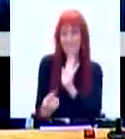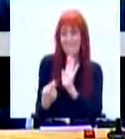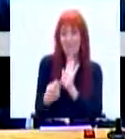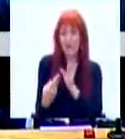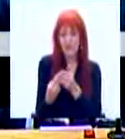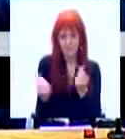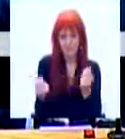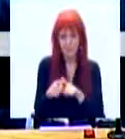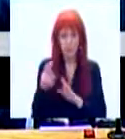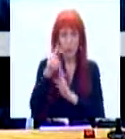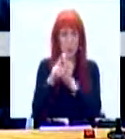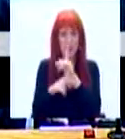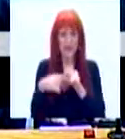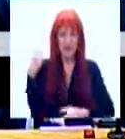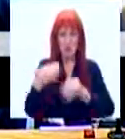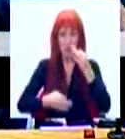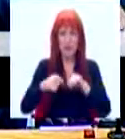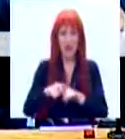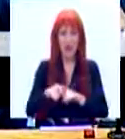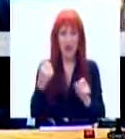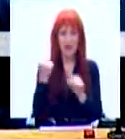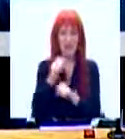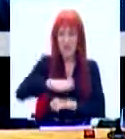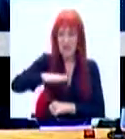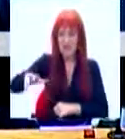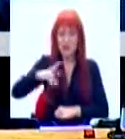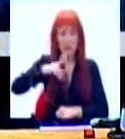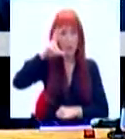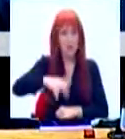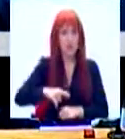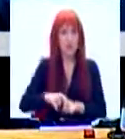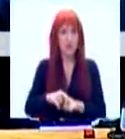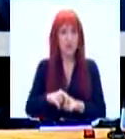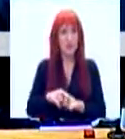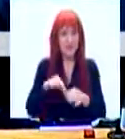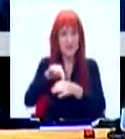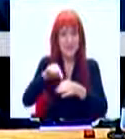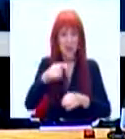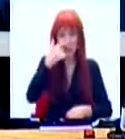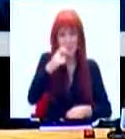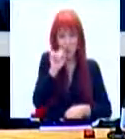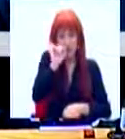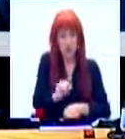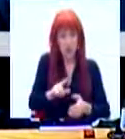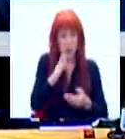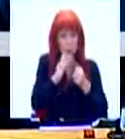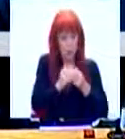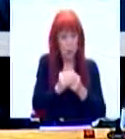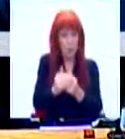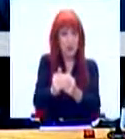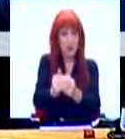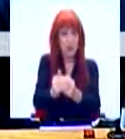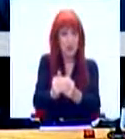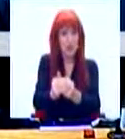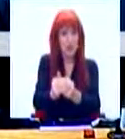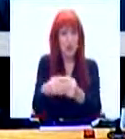lacuna no regime jurídico da atividade científica em Portugal com células humanas. É um processo que tem